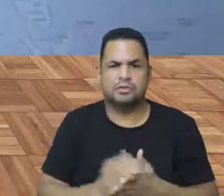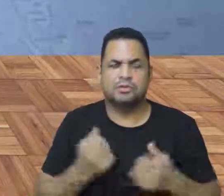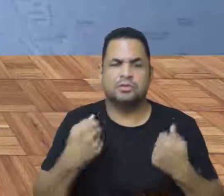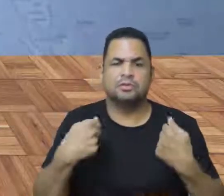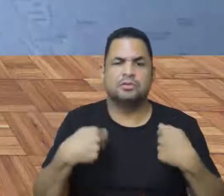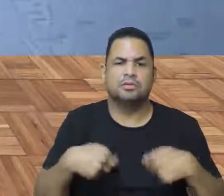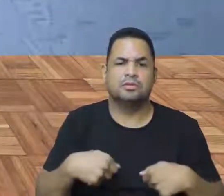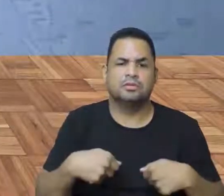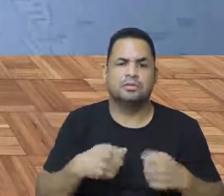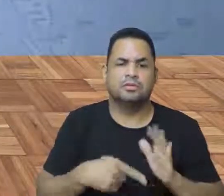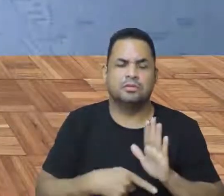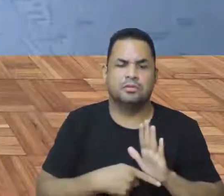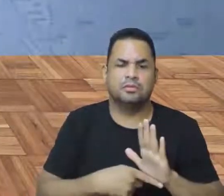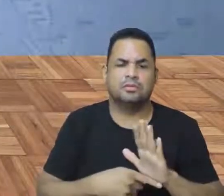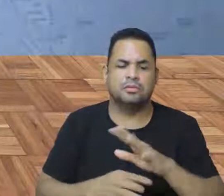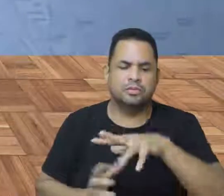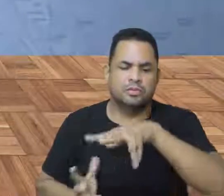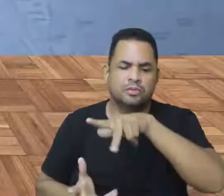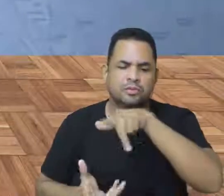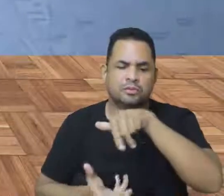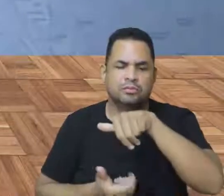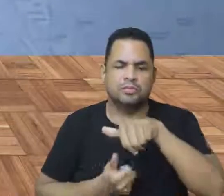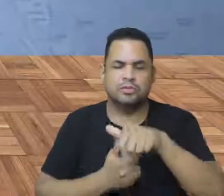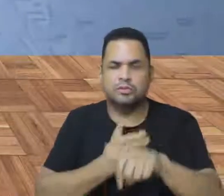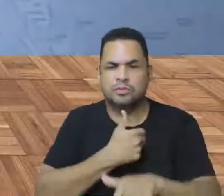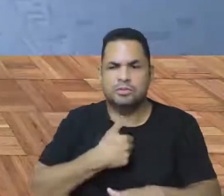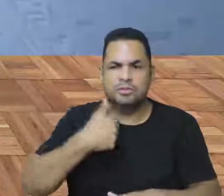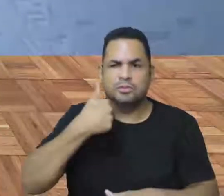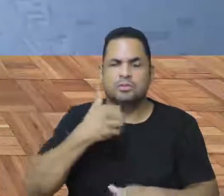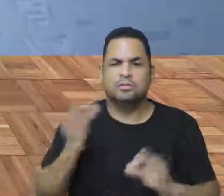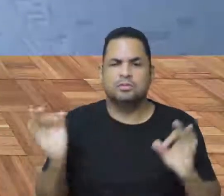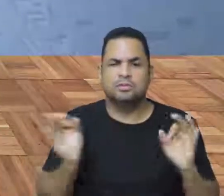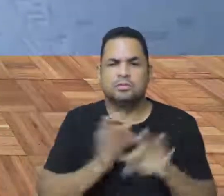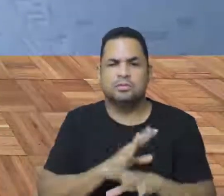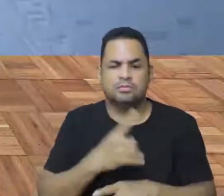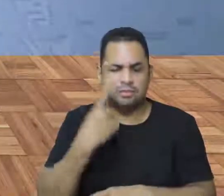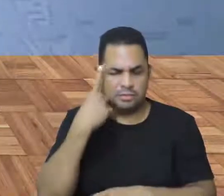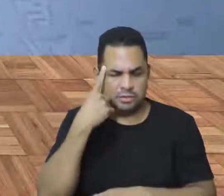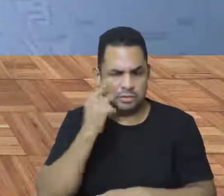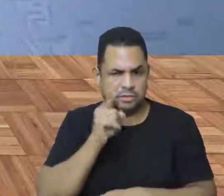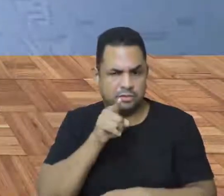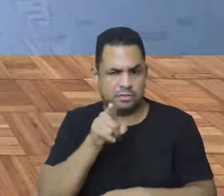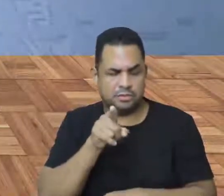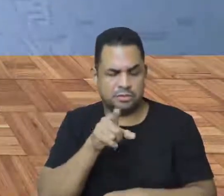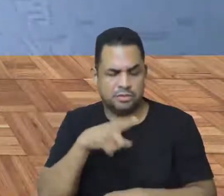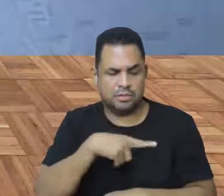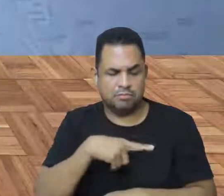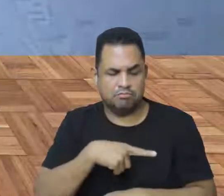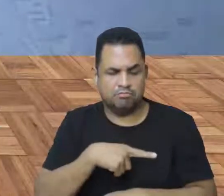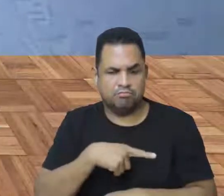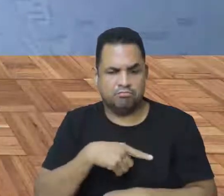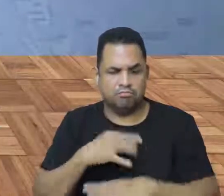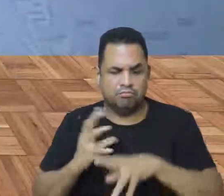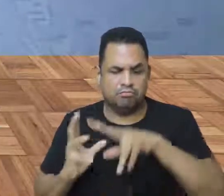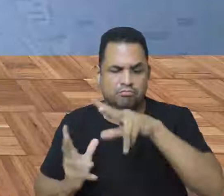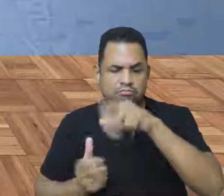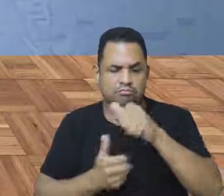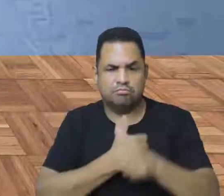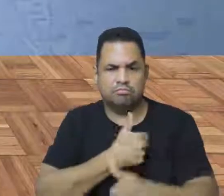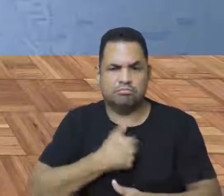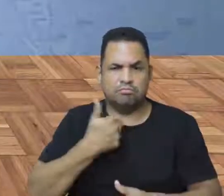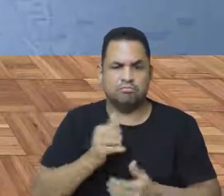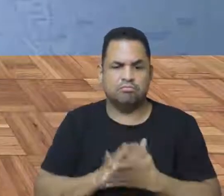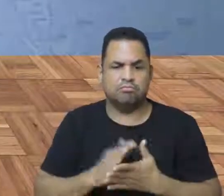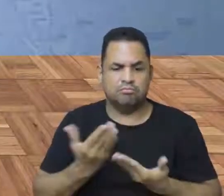poder contribuir com um mundo melhor. Portanto, pensando em você ter um mundo melhor, eu